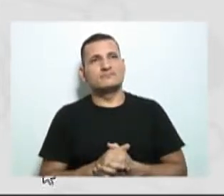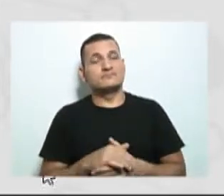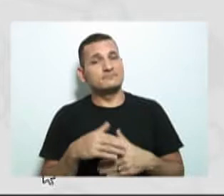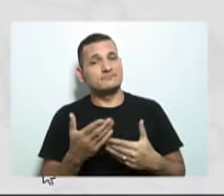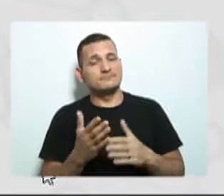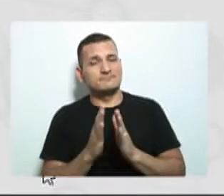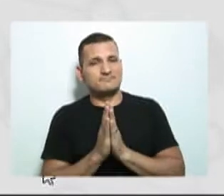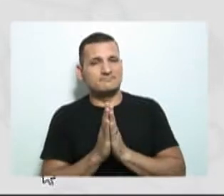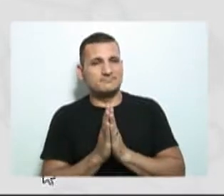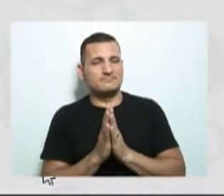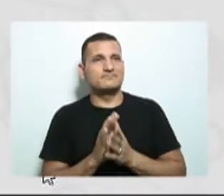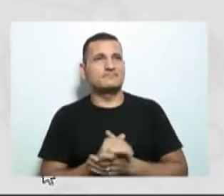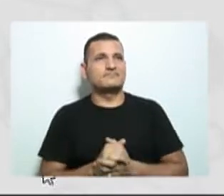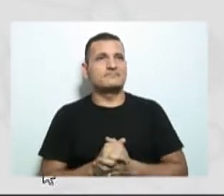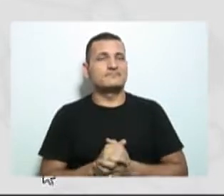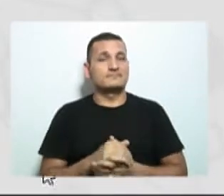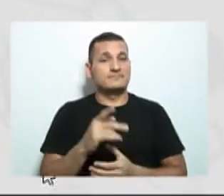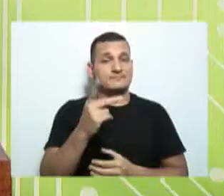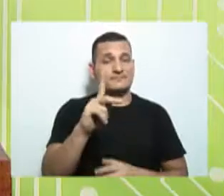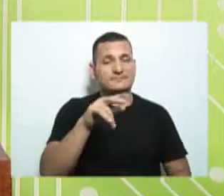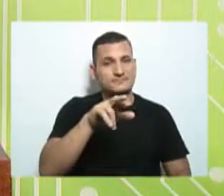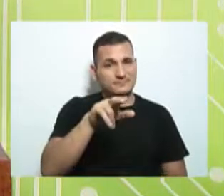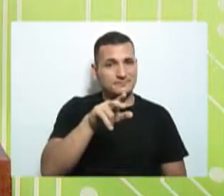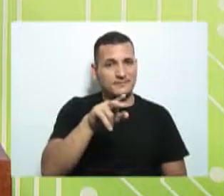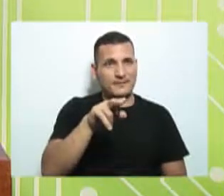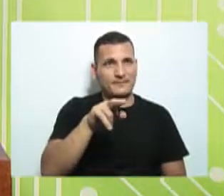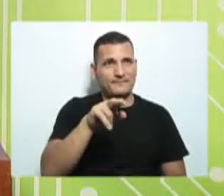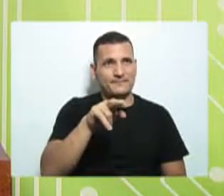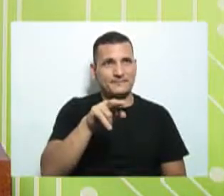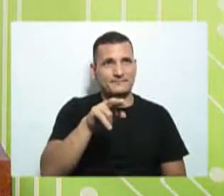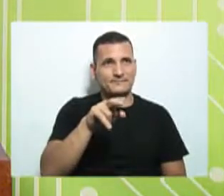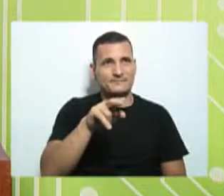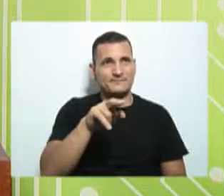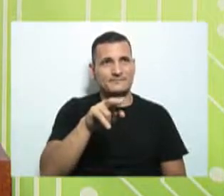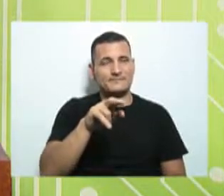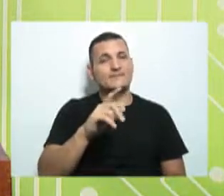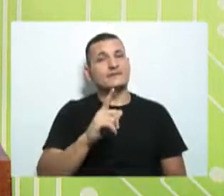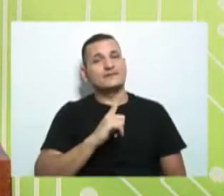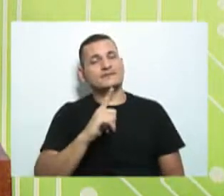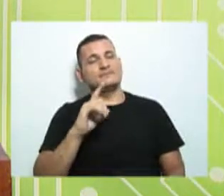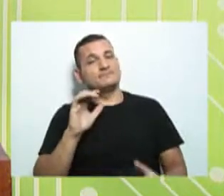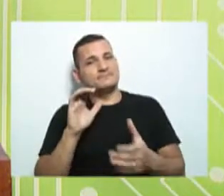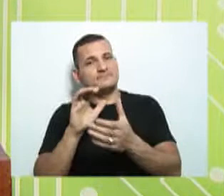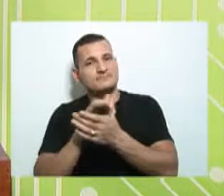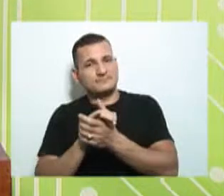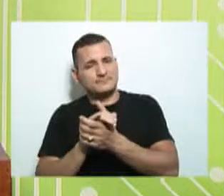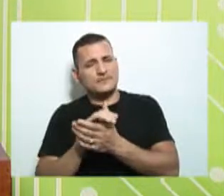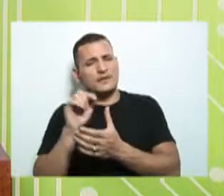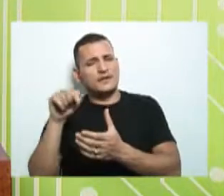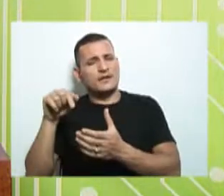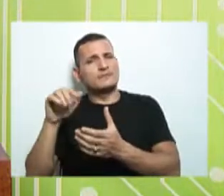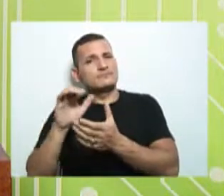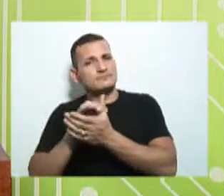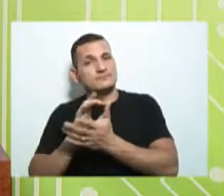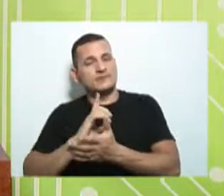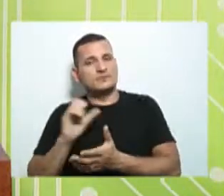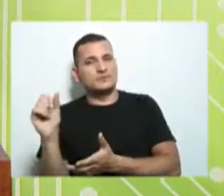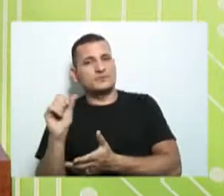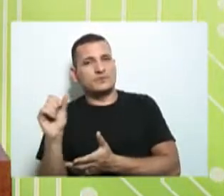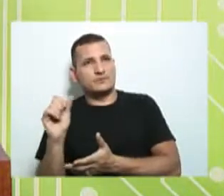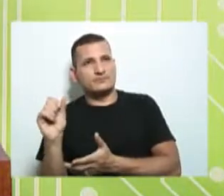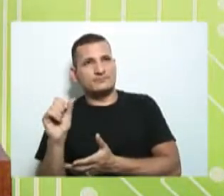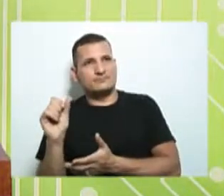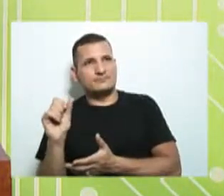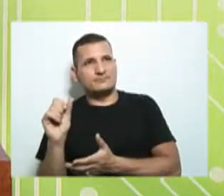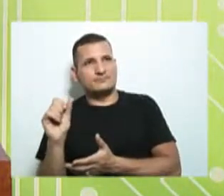favor, tá? Entendeu? Então, vamos lá. O seu irmão, ele tem uma mulher. Essa mulher dele tem uma sogra. Essa